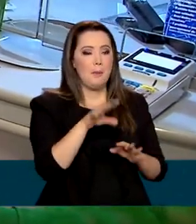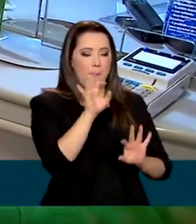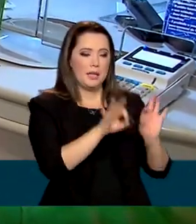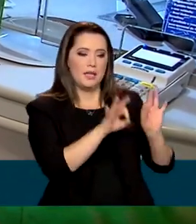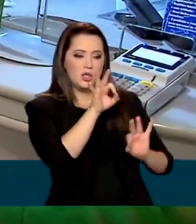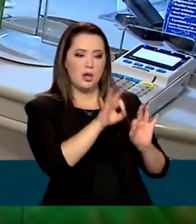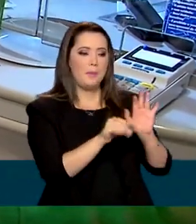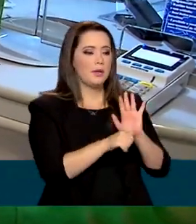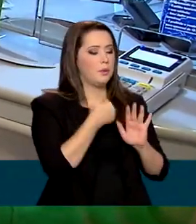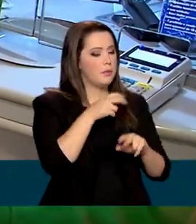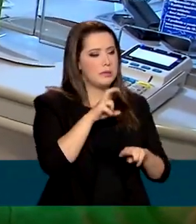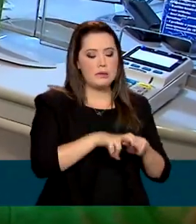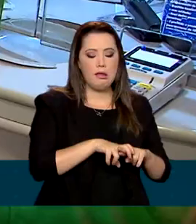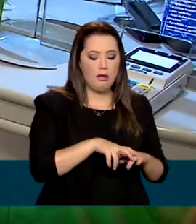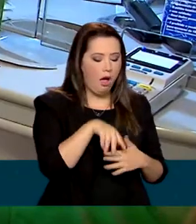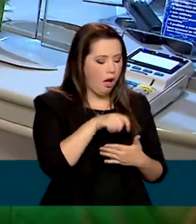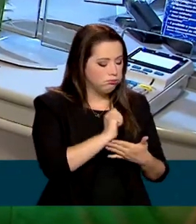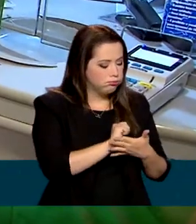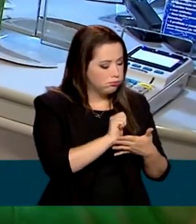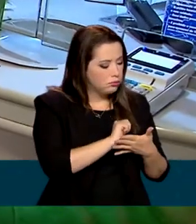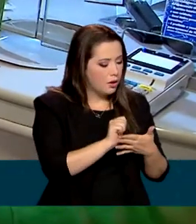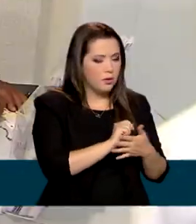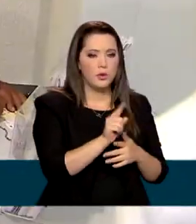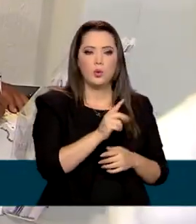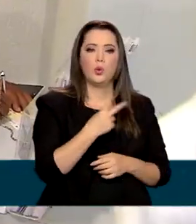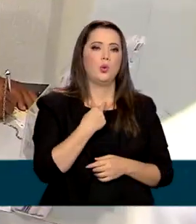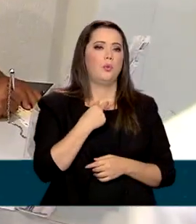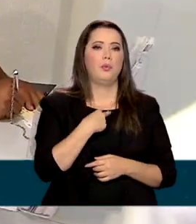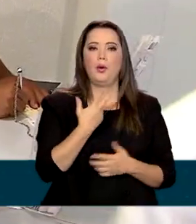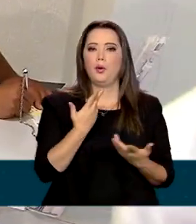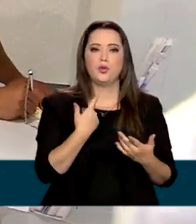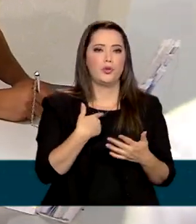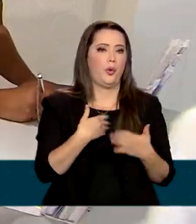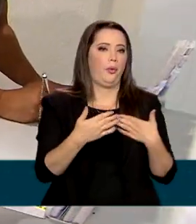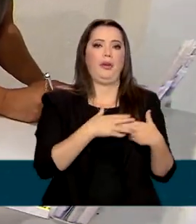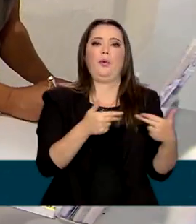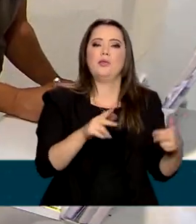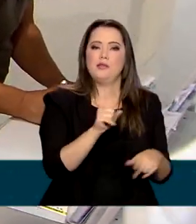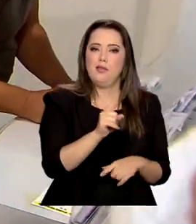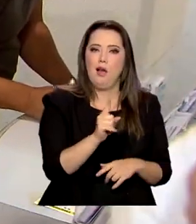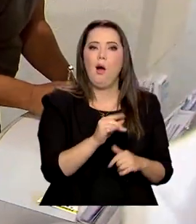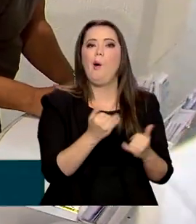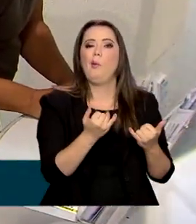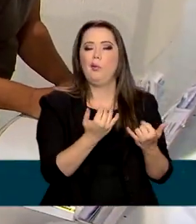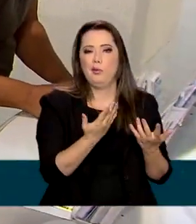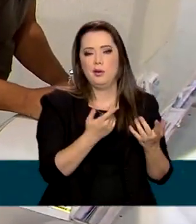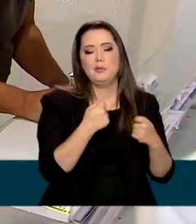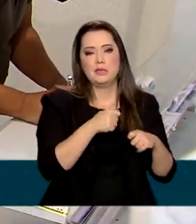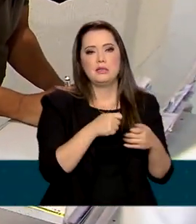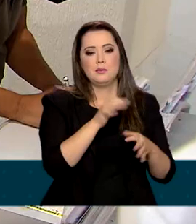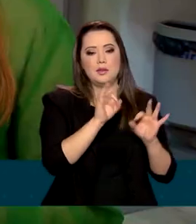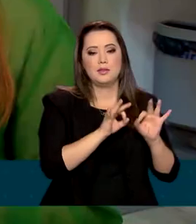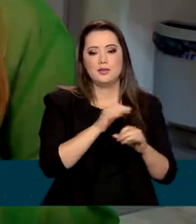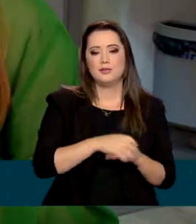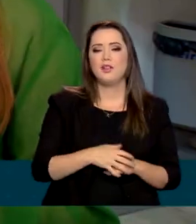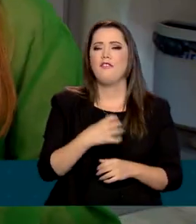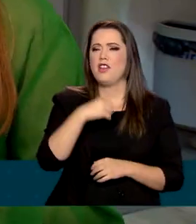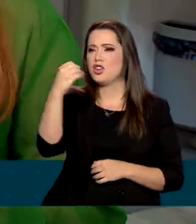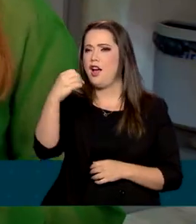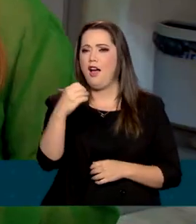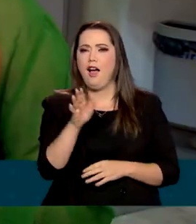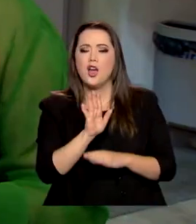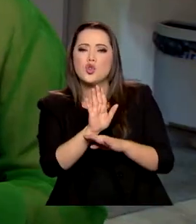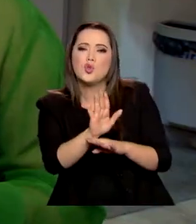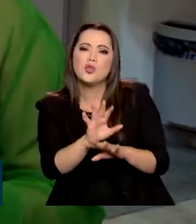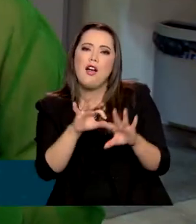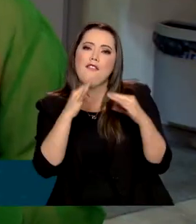planejar, né? Sentar e fazer bobagem não. Mas ajudar a família, viajar muito, aí dá pra fazer muita coisa, né? E vamos